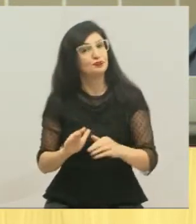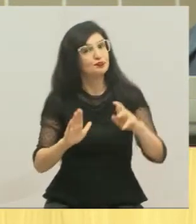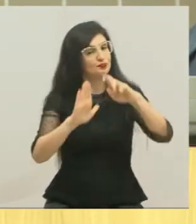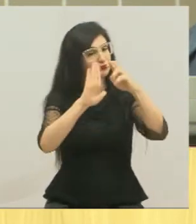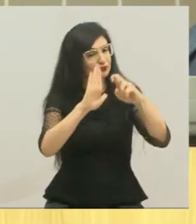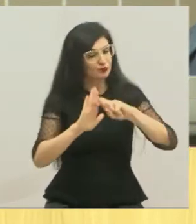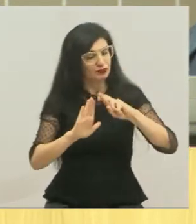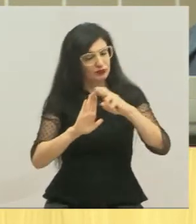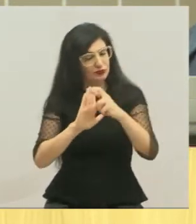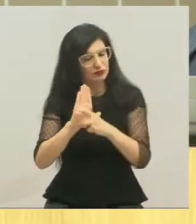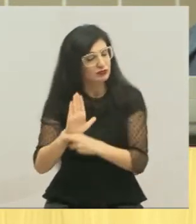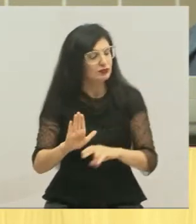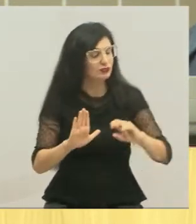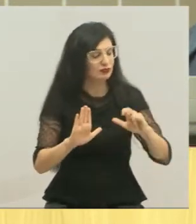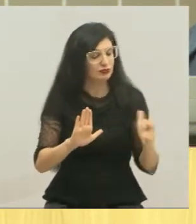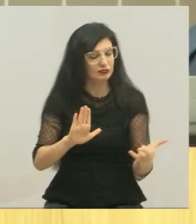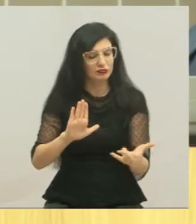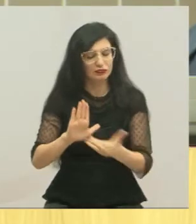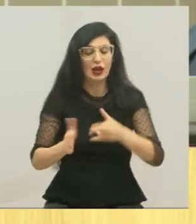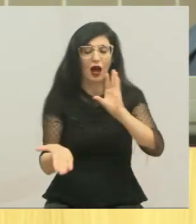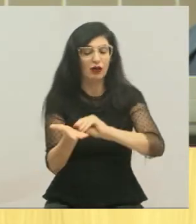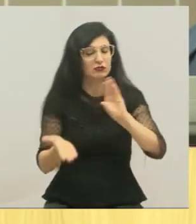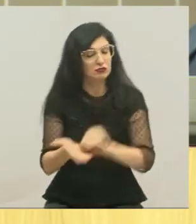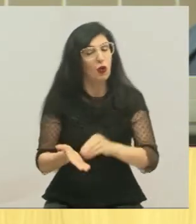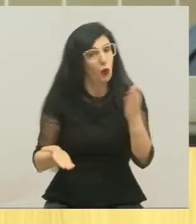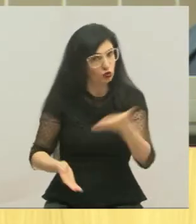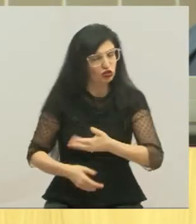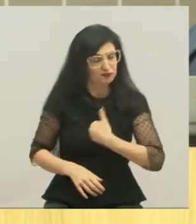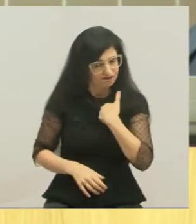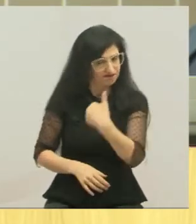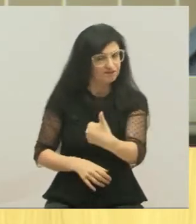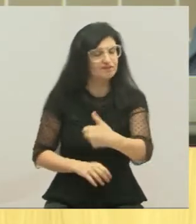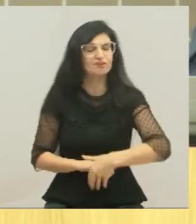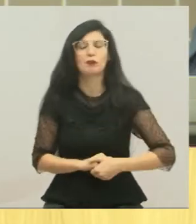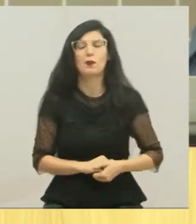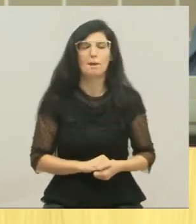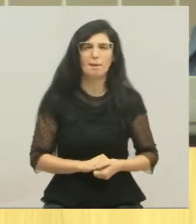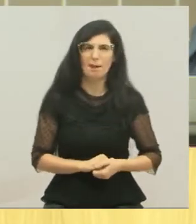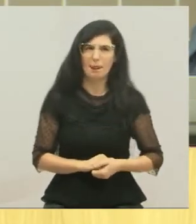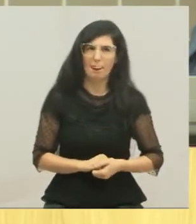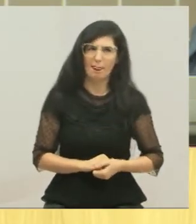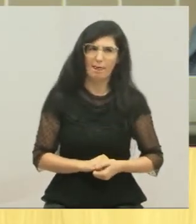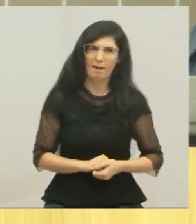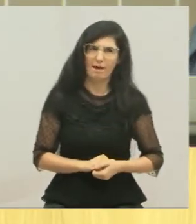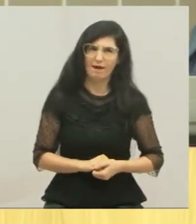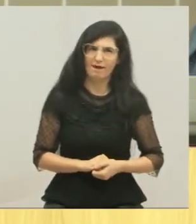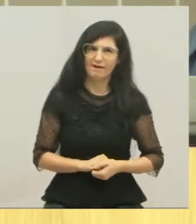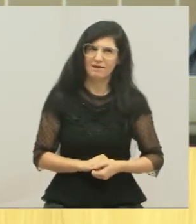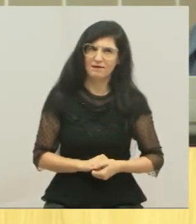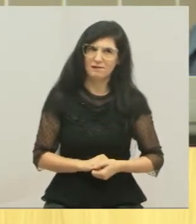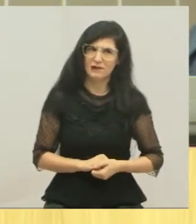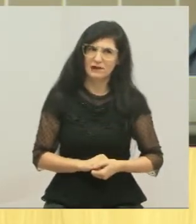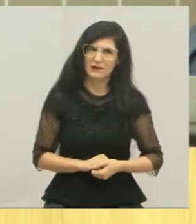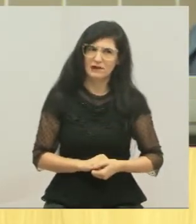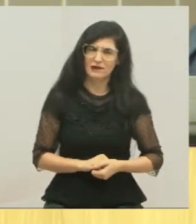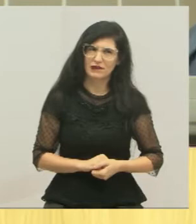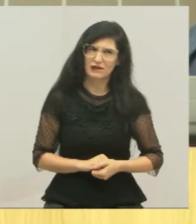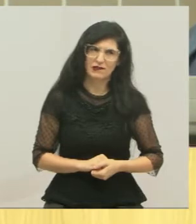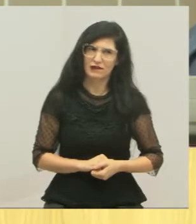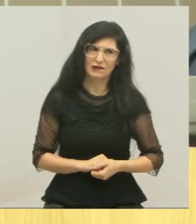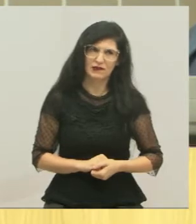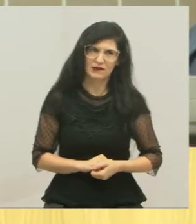regimentais, seja constado na ata dos trabalhos dessa sessão o registro do transcurso do